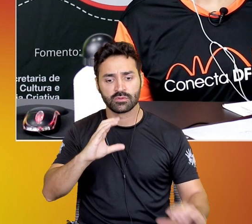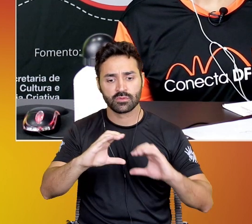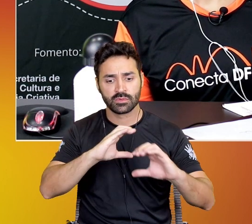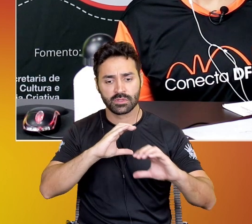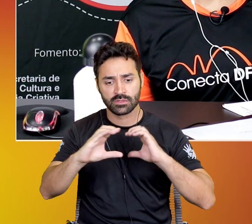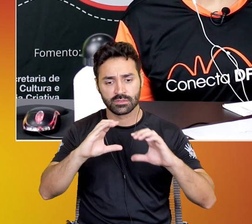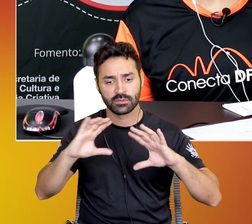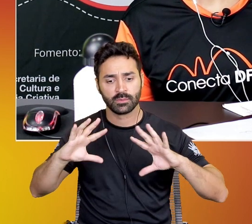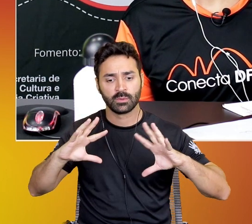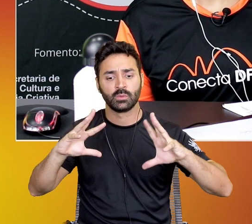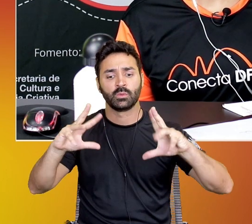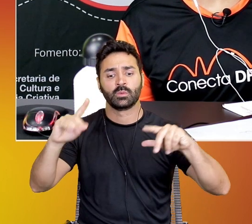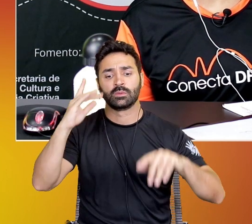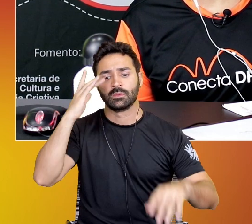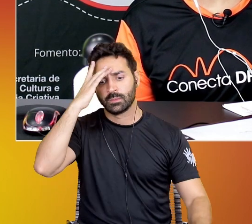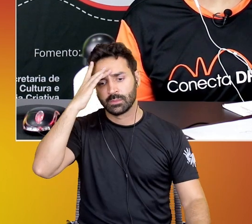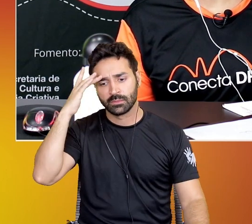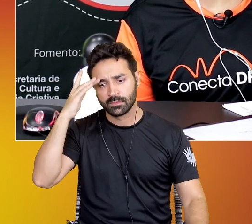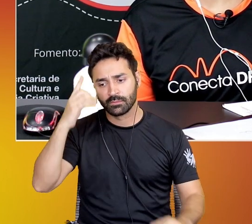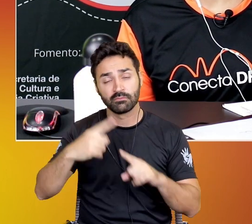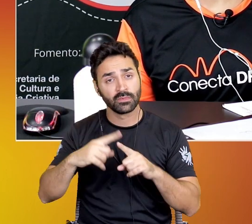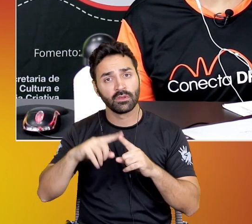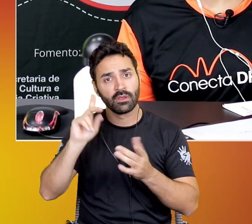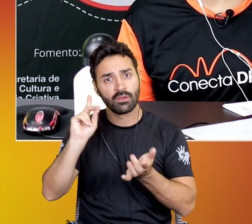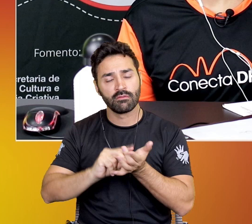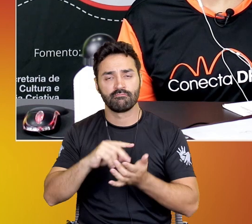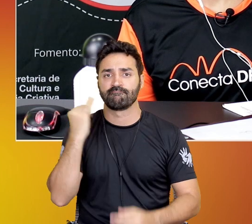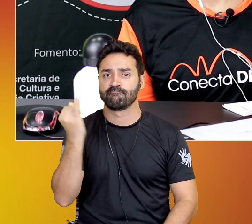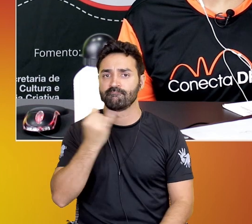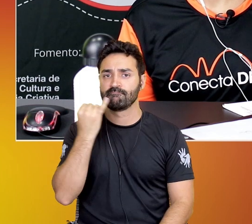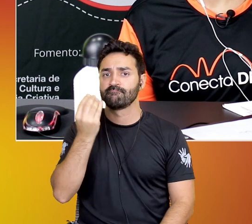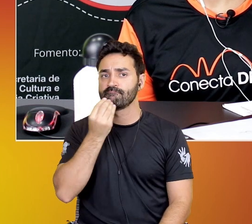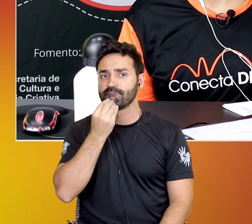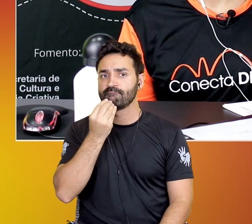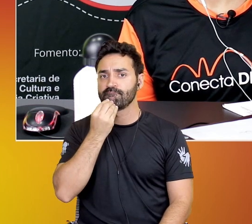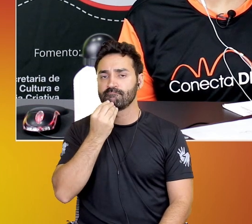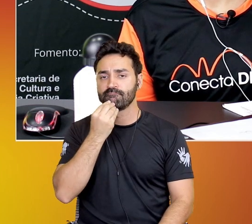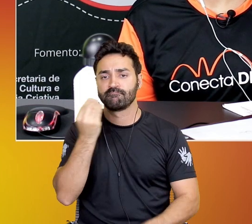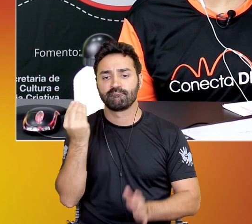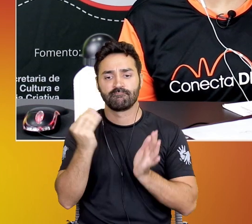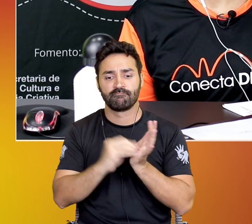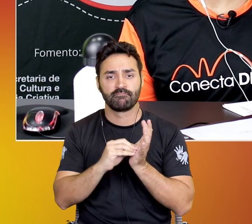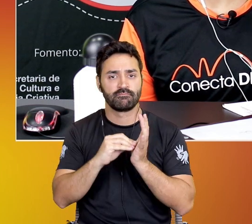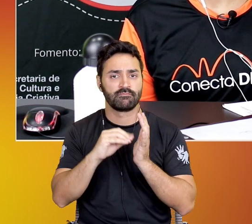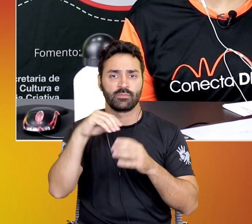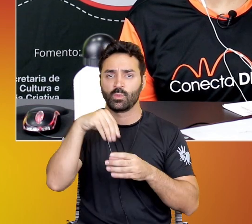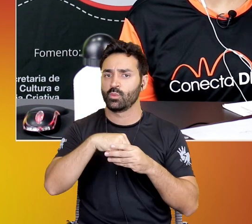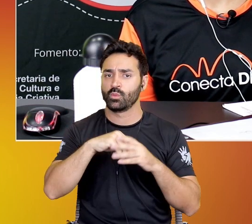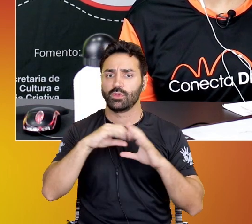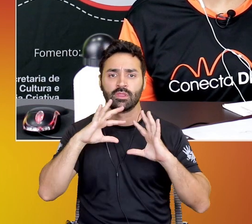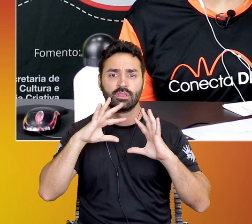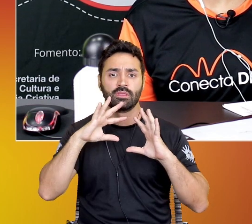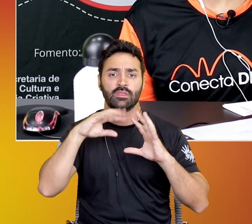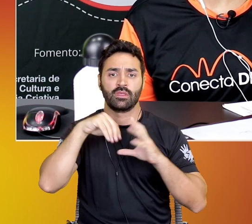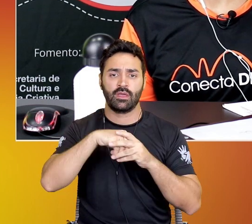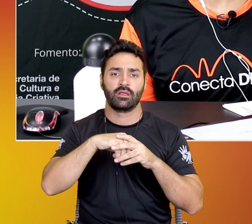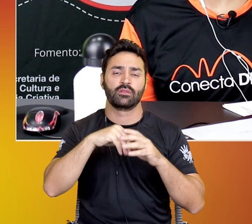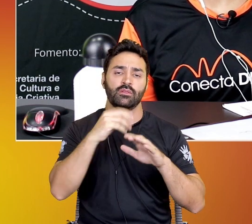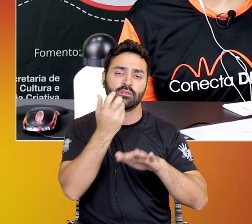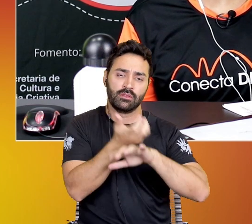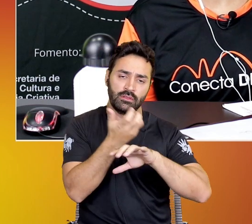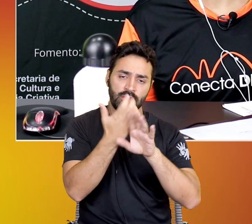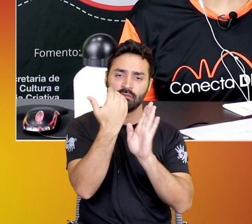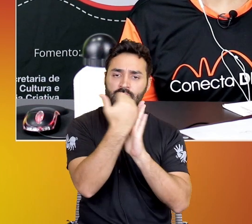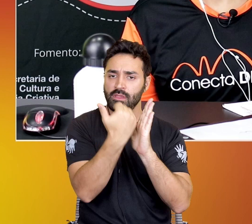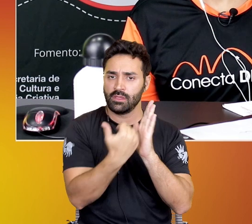pessoas, porque é extremamente necessário, isso deveria até ser incluído, né, na grade escolar, na minha